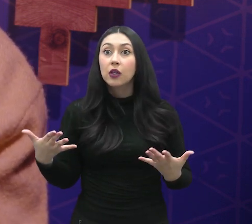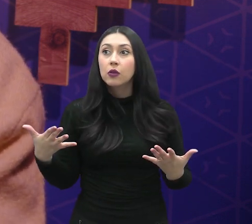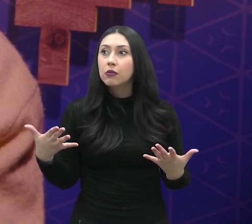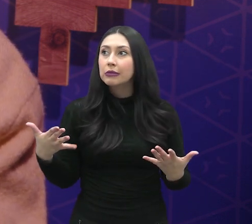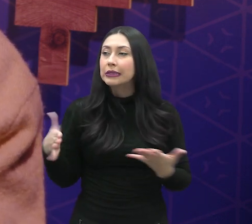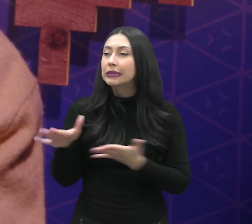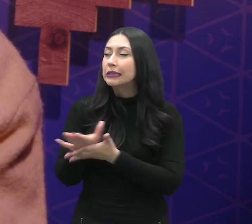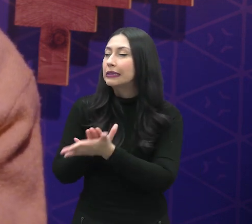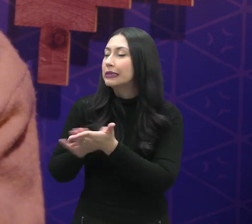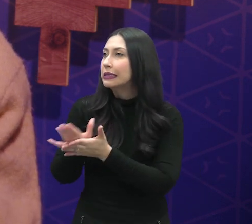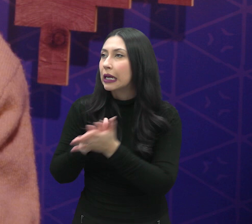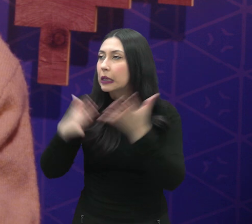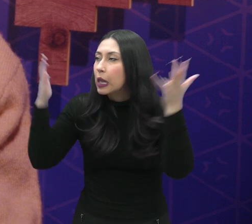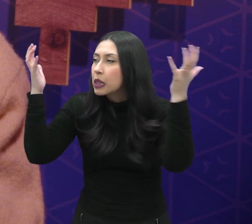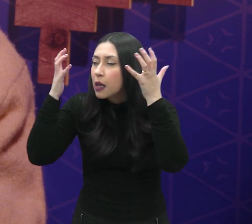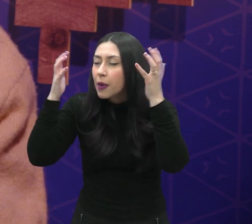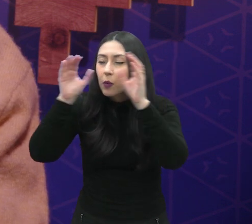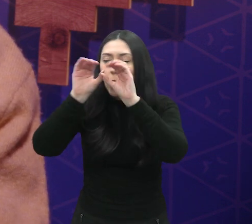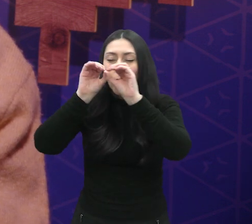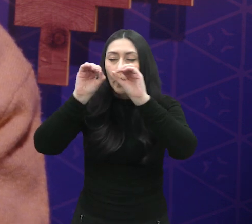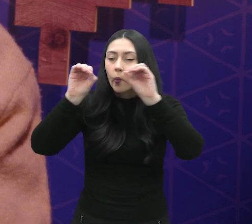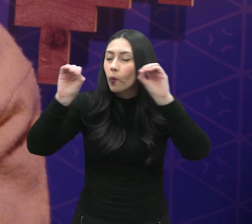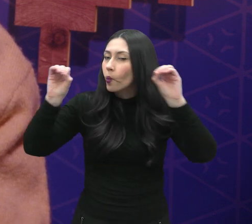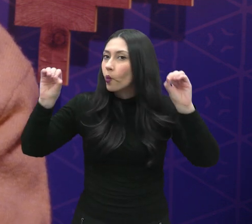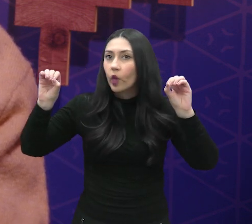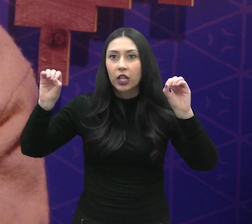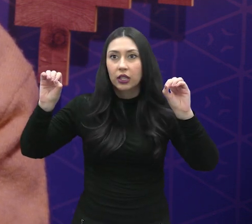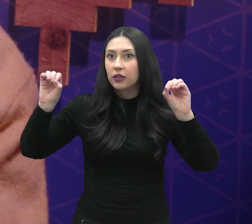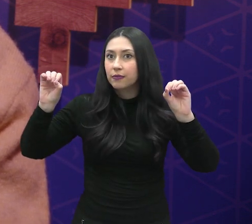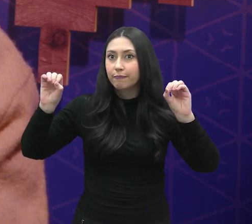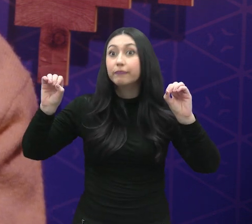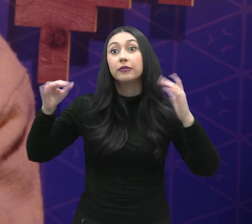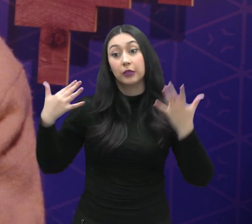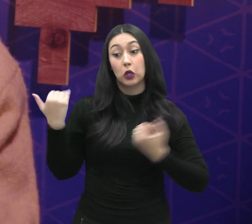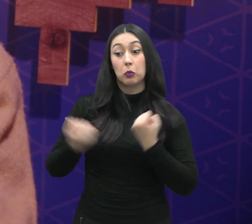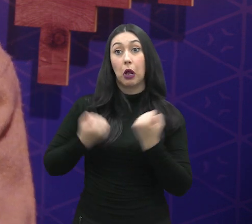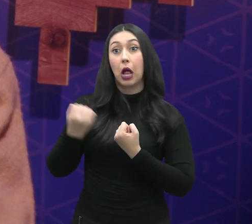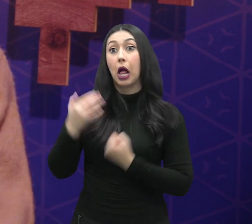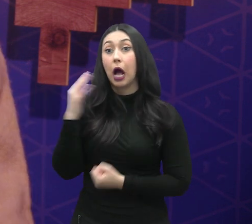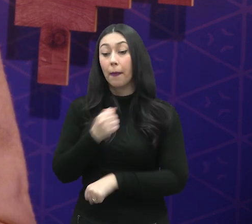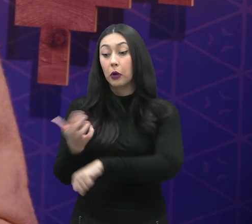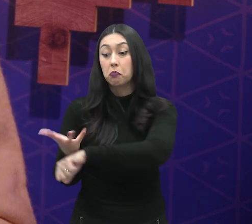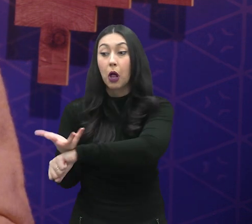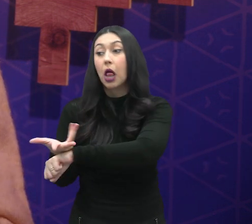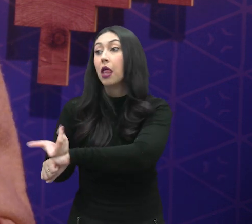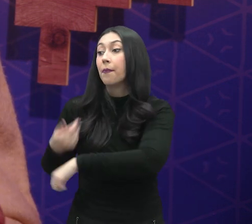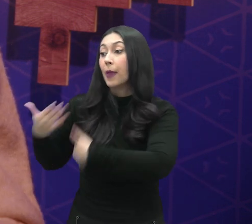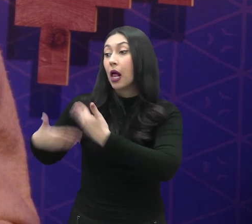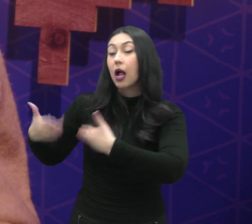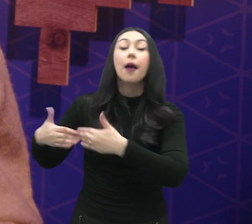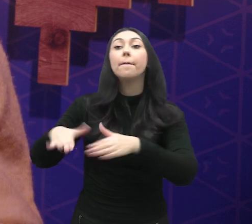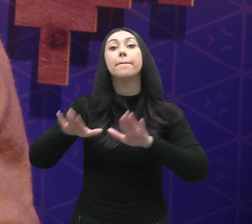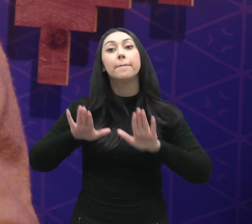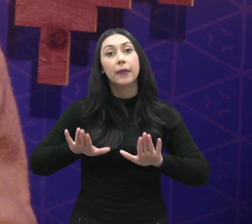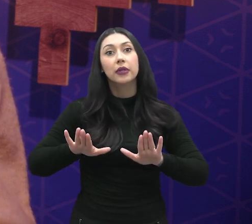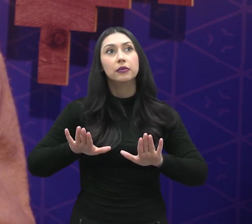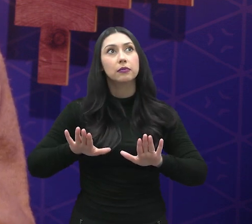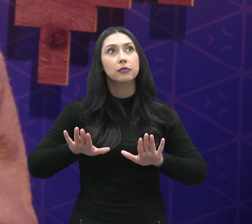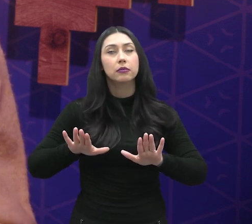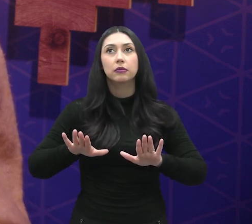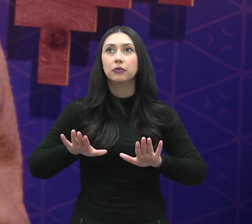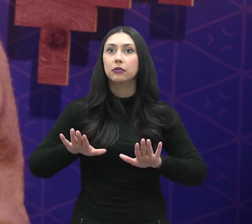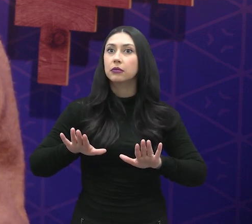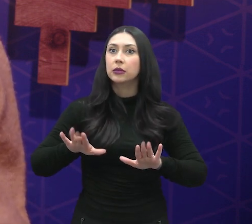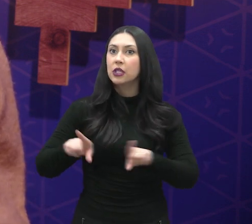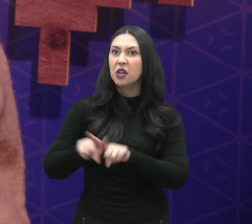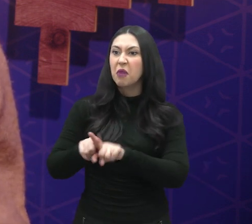ali. Então não existe absolutamente nada que invada a minha cabeça, sabe? Tipo, eu na correria, porque tem que vir pro trabalho, né?